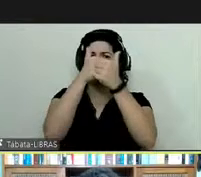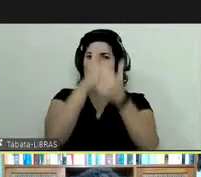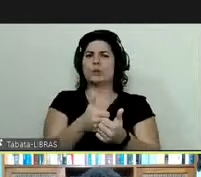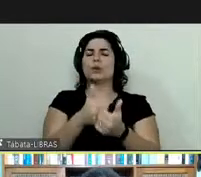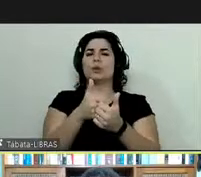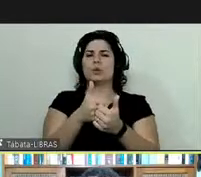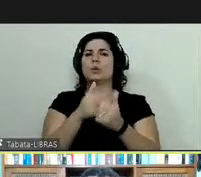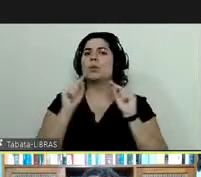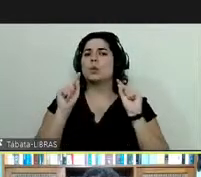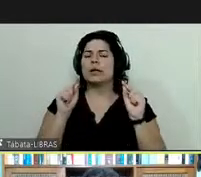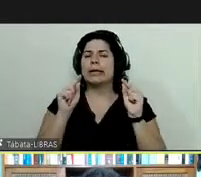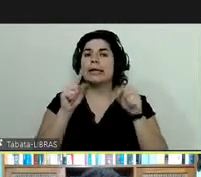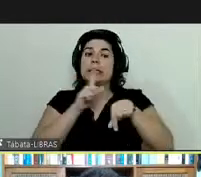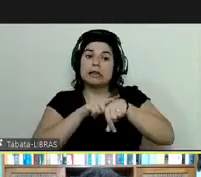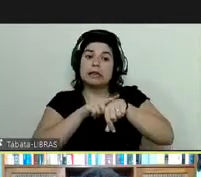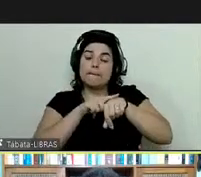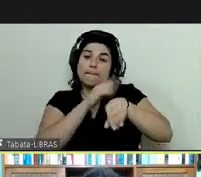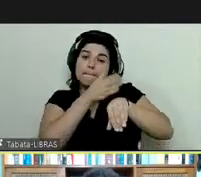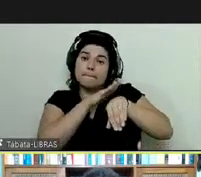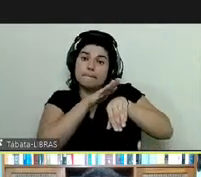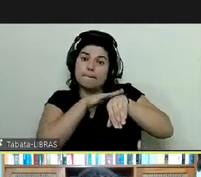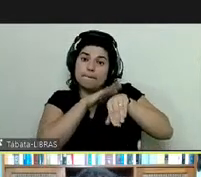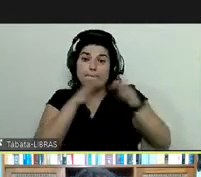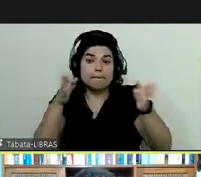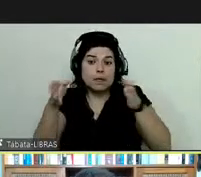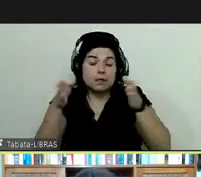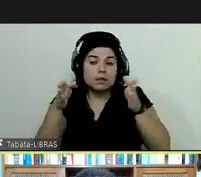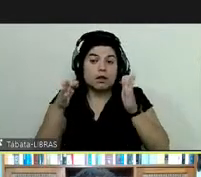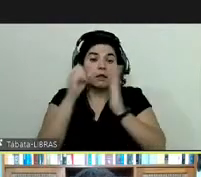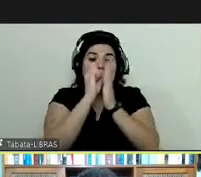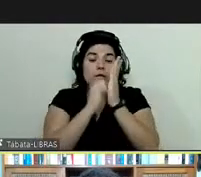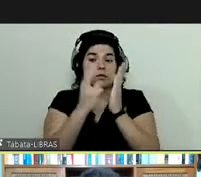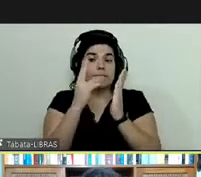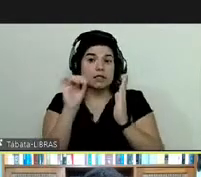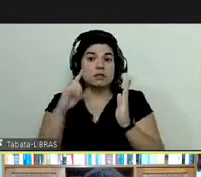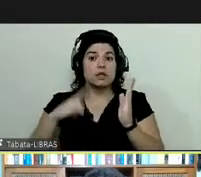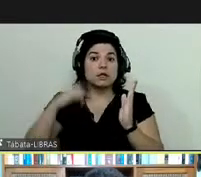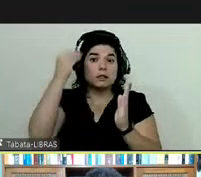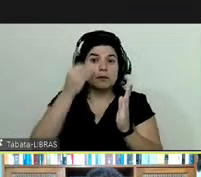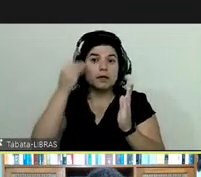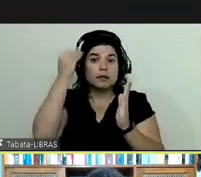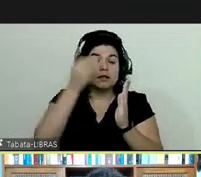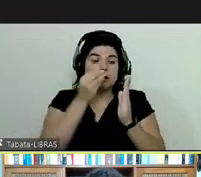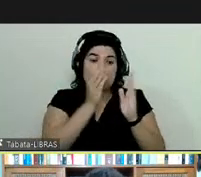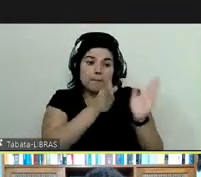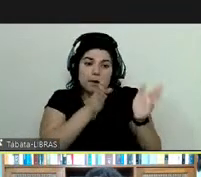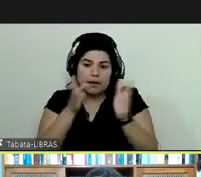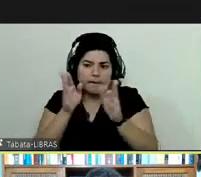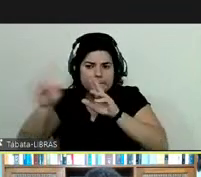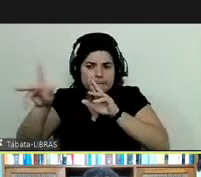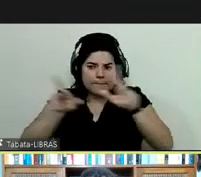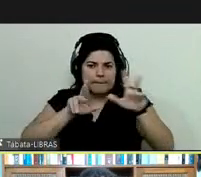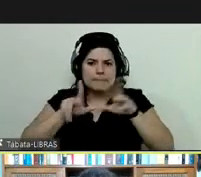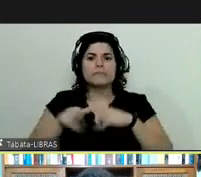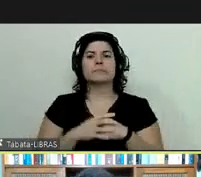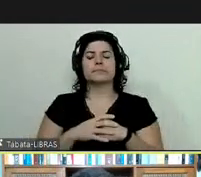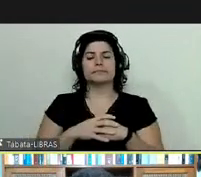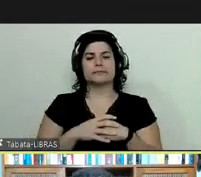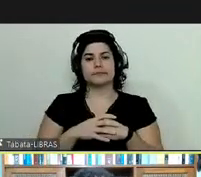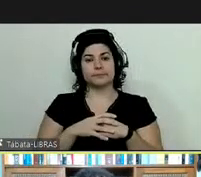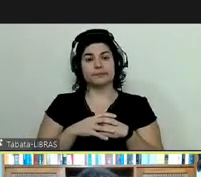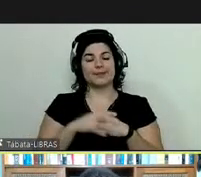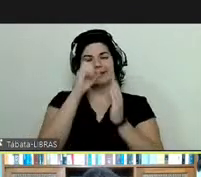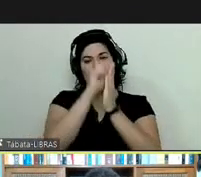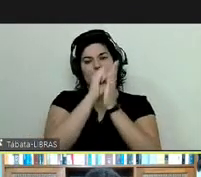que foi esse período por exemplo do século e experiências muito distintas de organização de estados nacionais né Nós